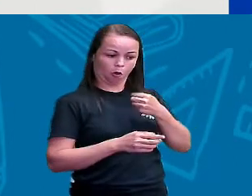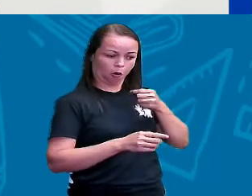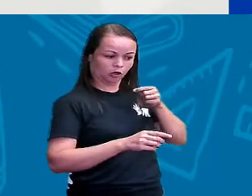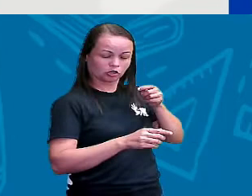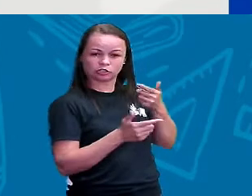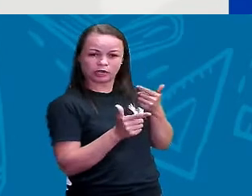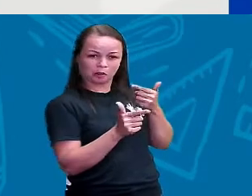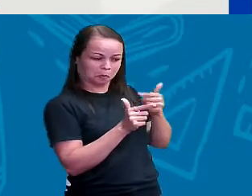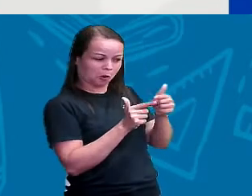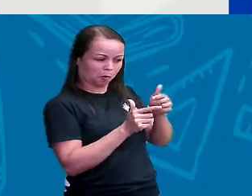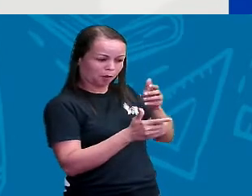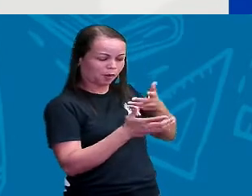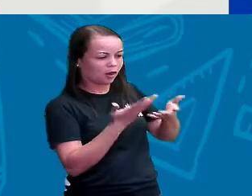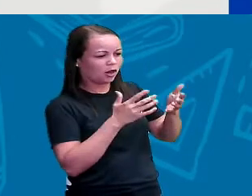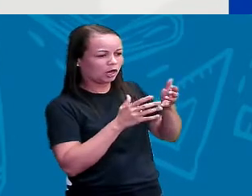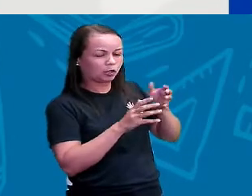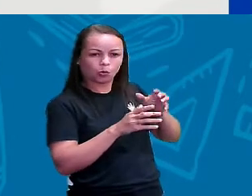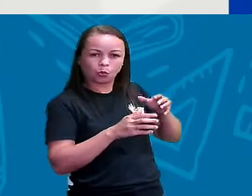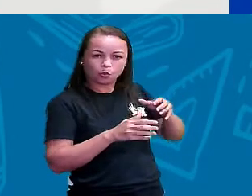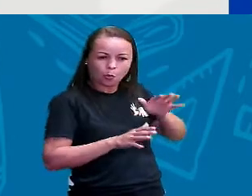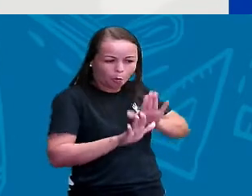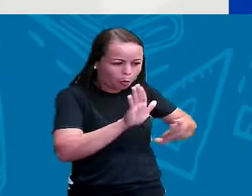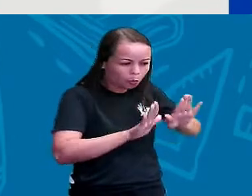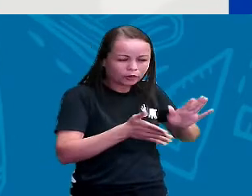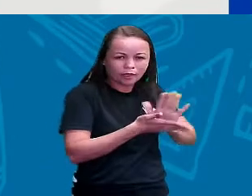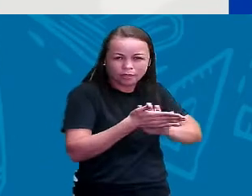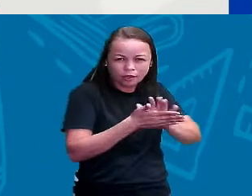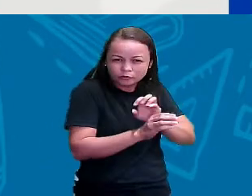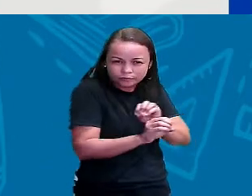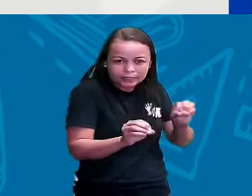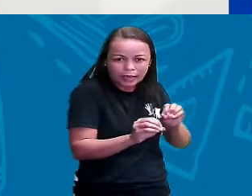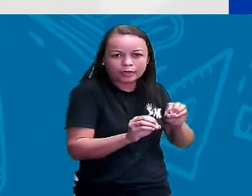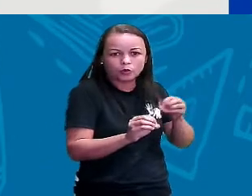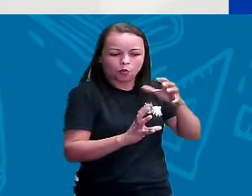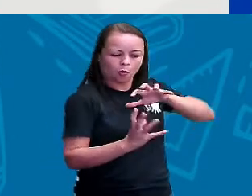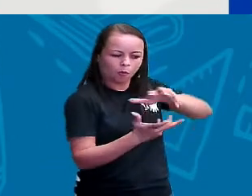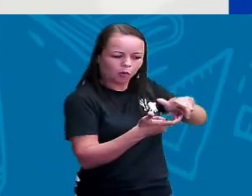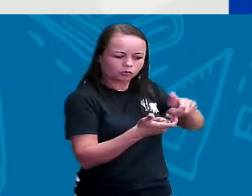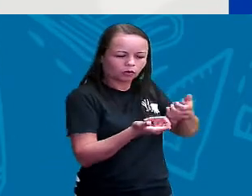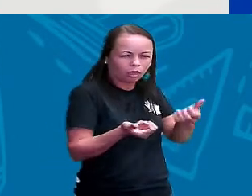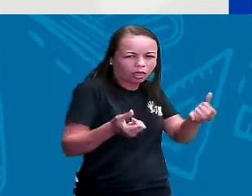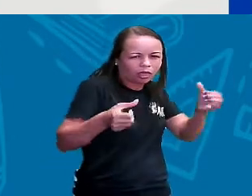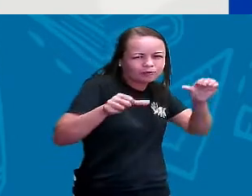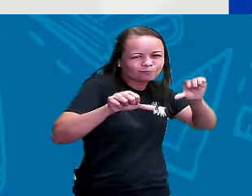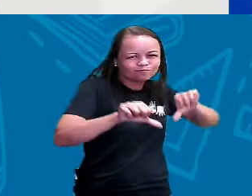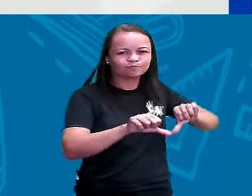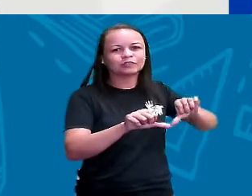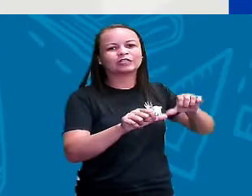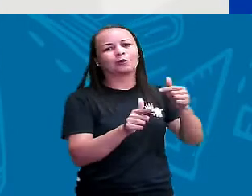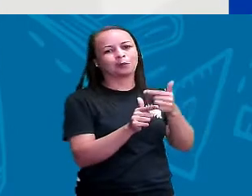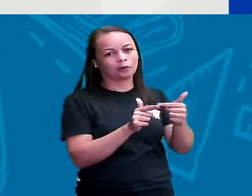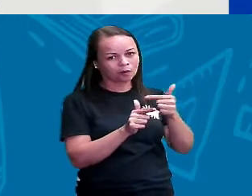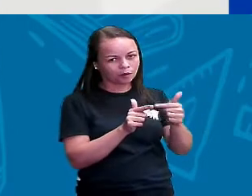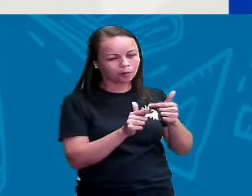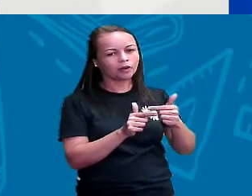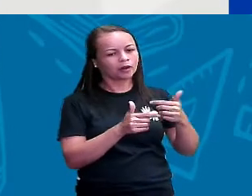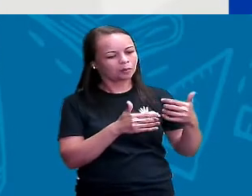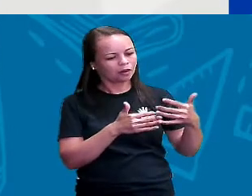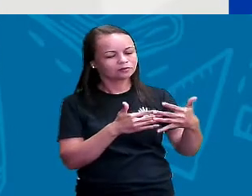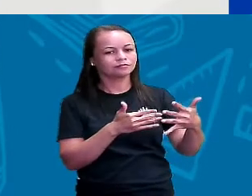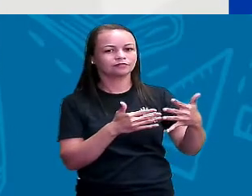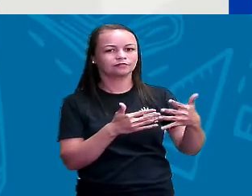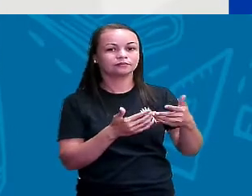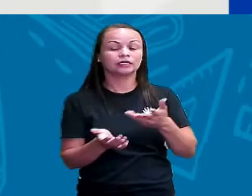nosso planeta, esse organismo vivo chamado planeta Terra, ele vai responder de forma prejudicial para a gente, de forma